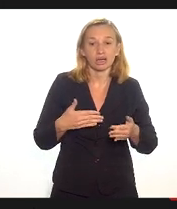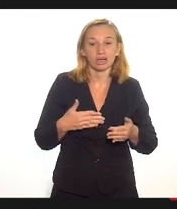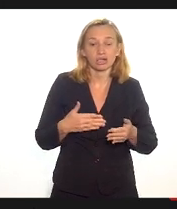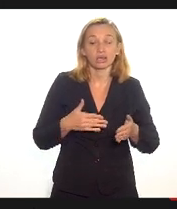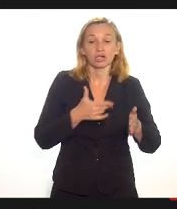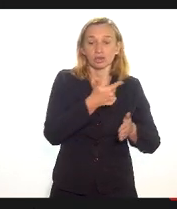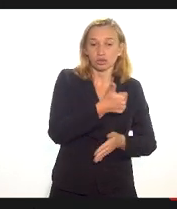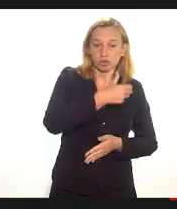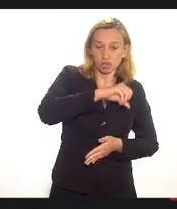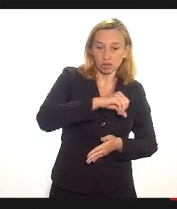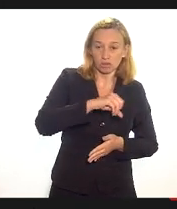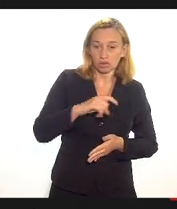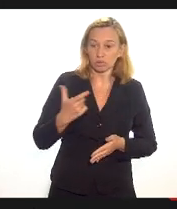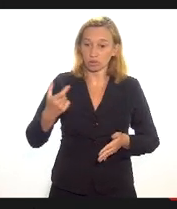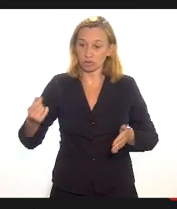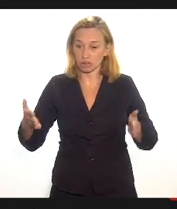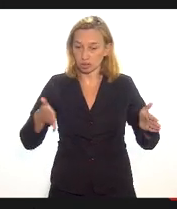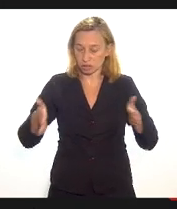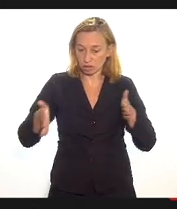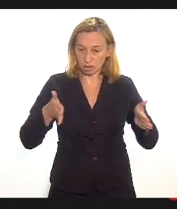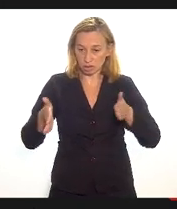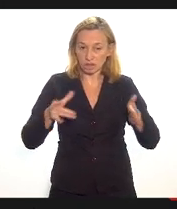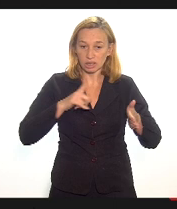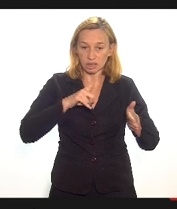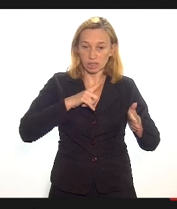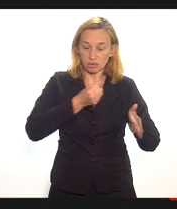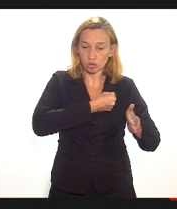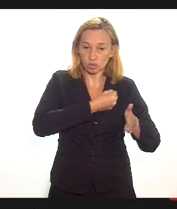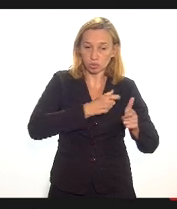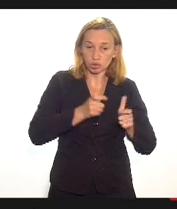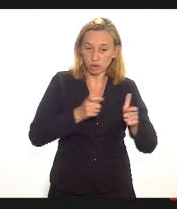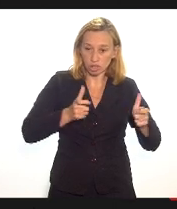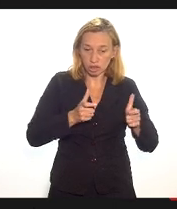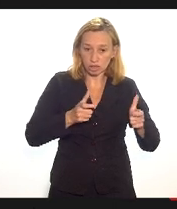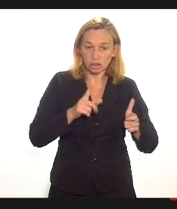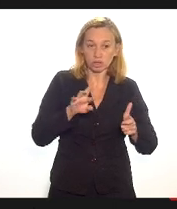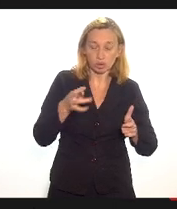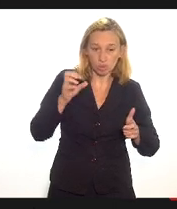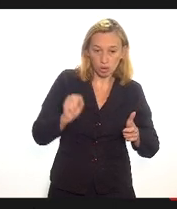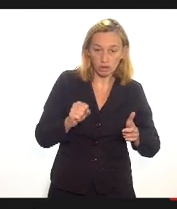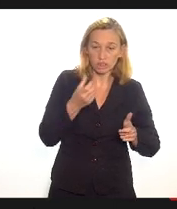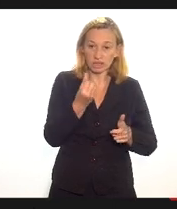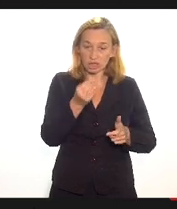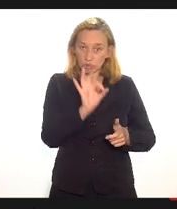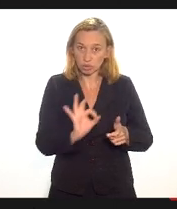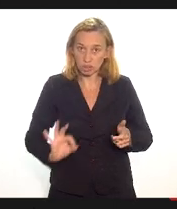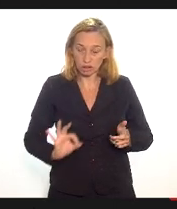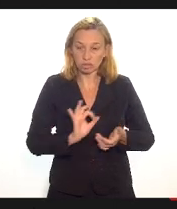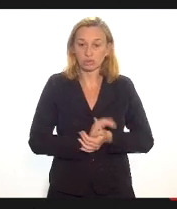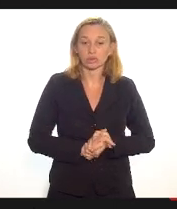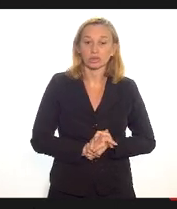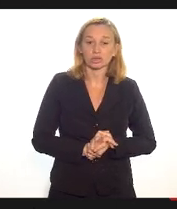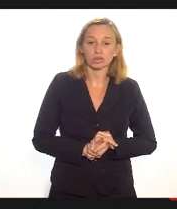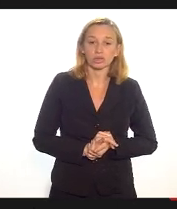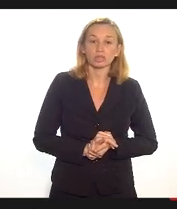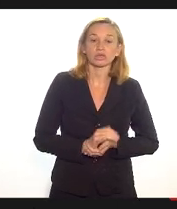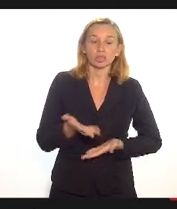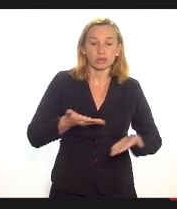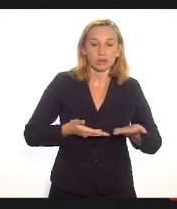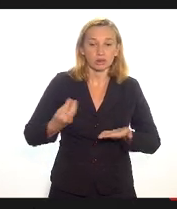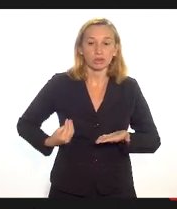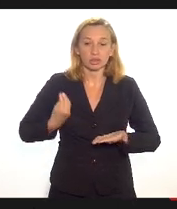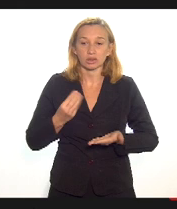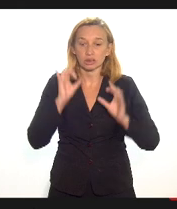entre 2019 e 2020, houve, né, um aumento, né, dos royalties em 6%, e de participação